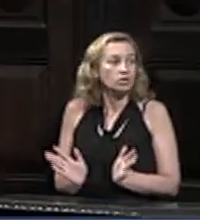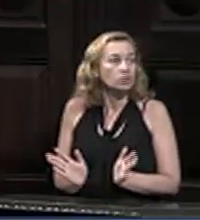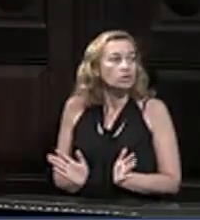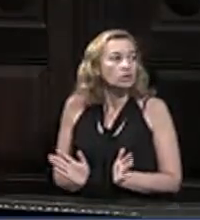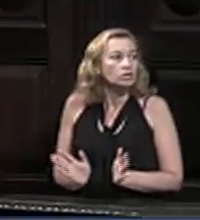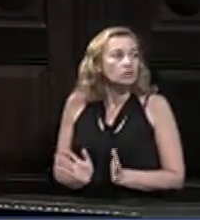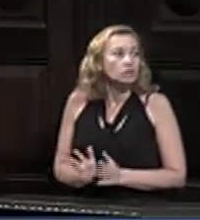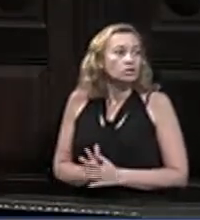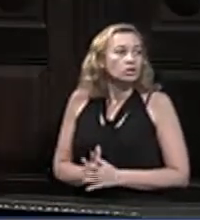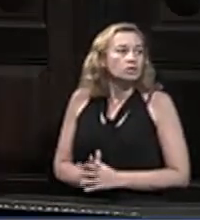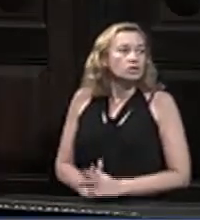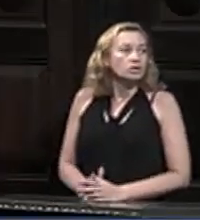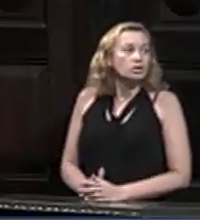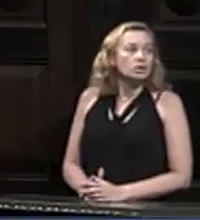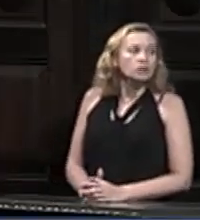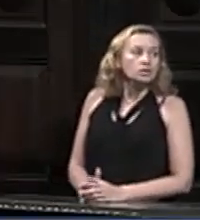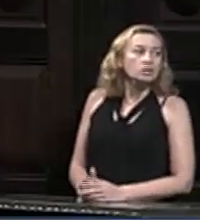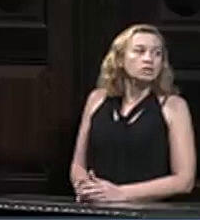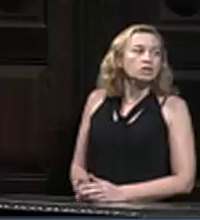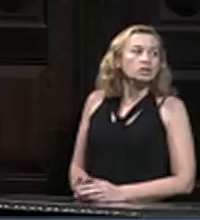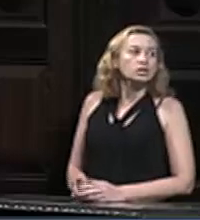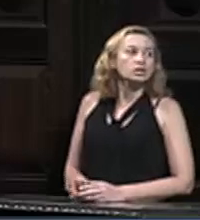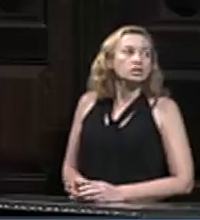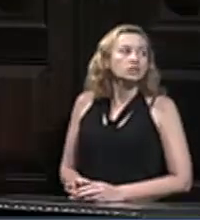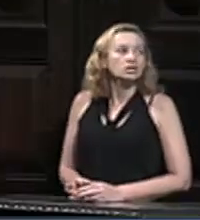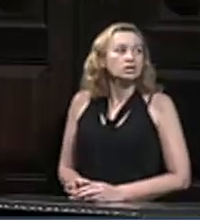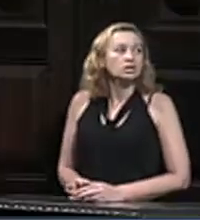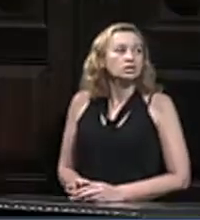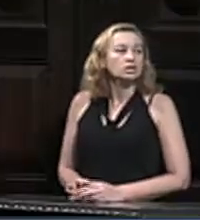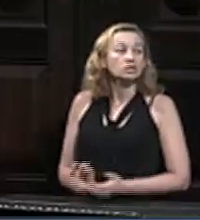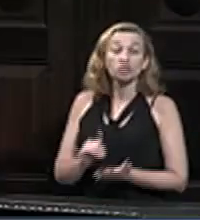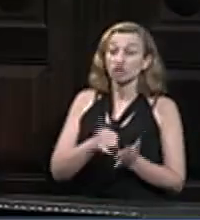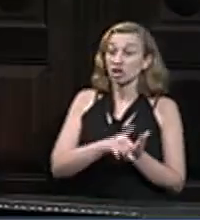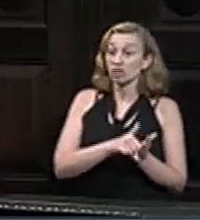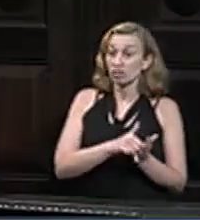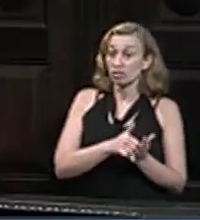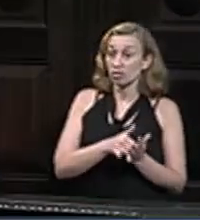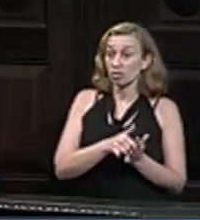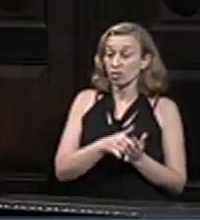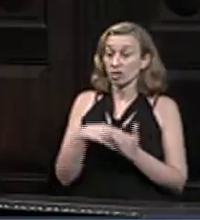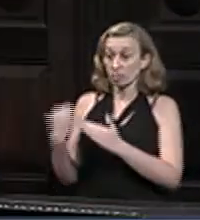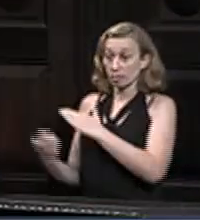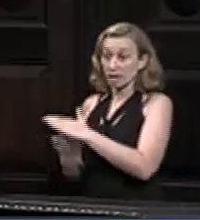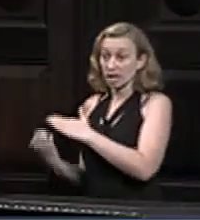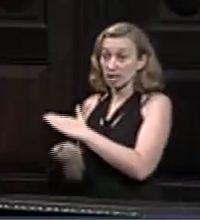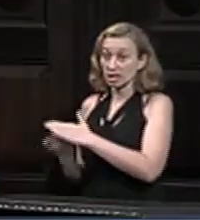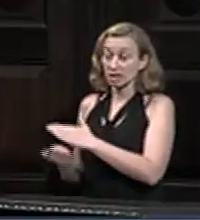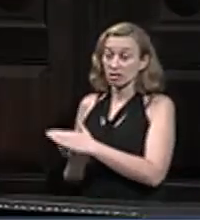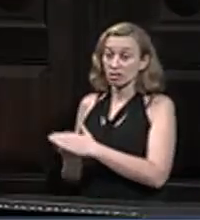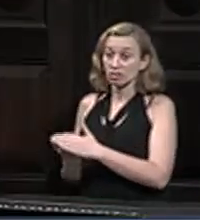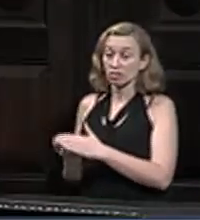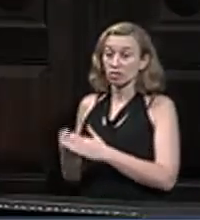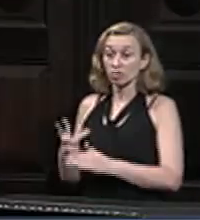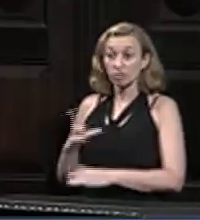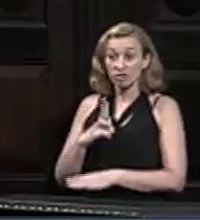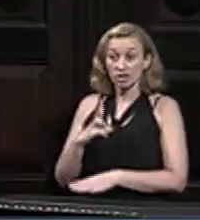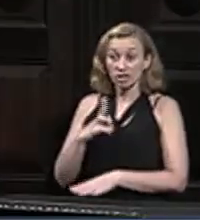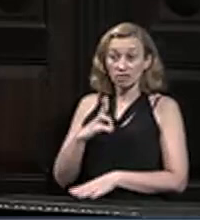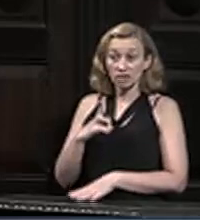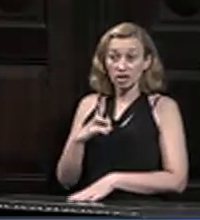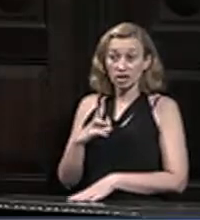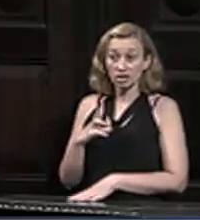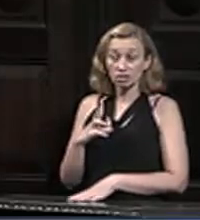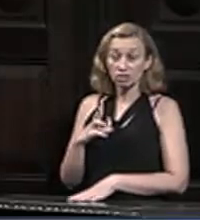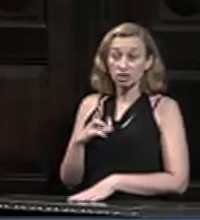Quando as telecomunicações foram privatizadas no governo FHC, quando o monopólio